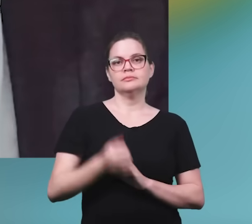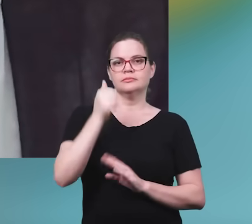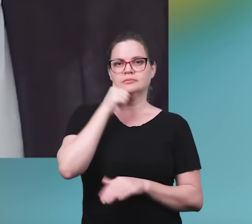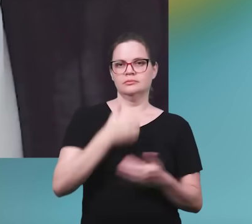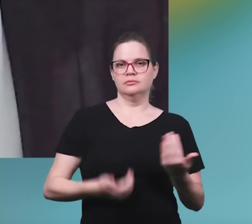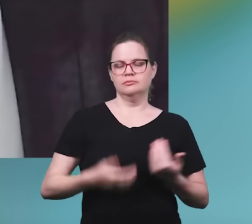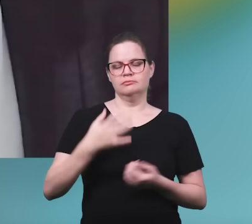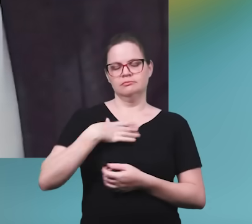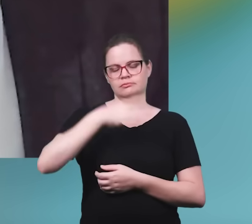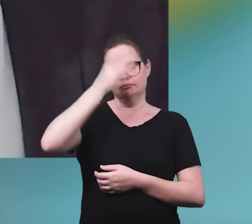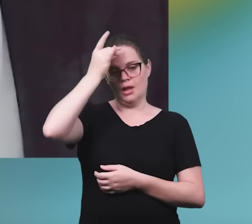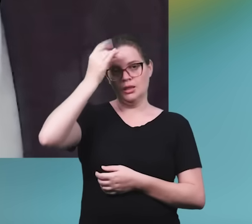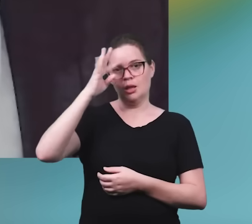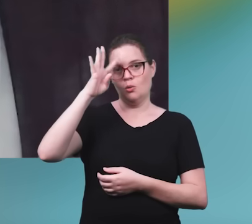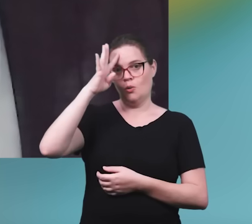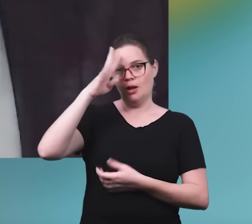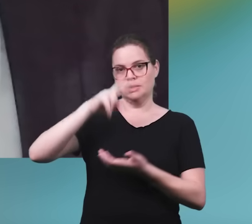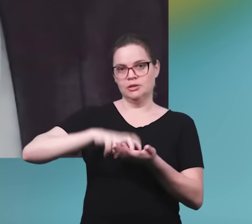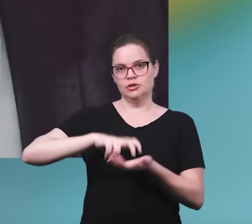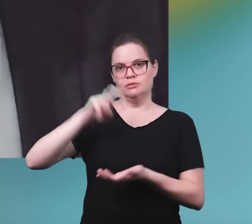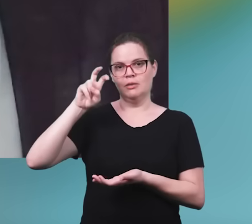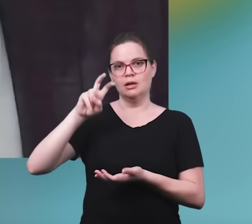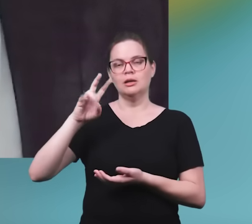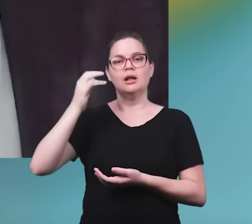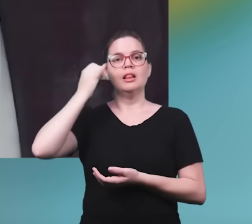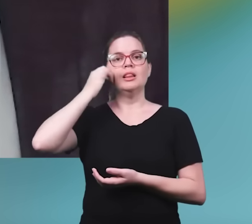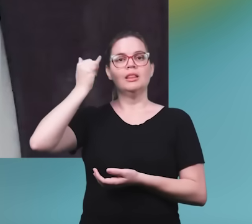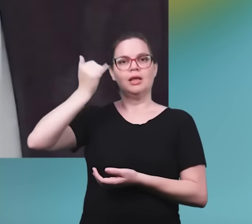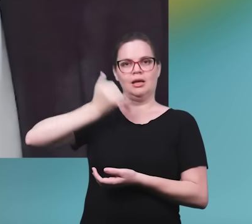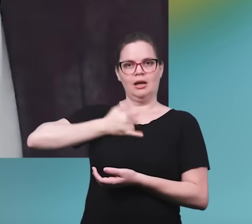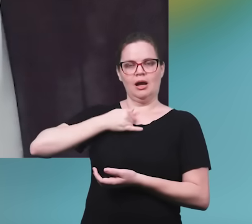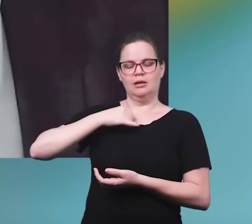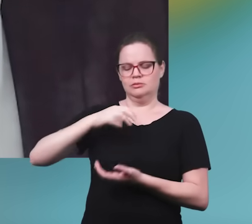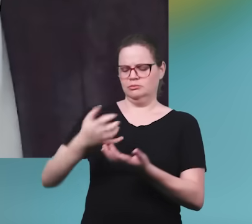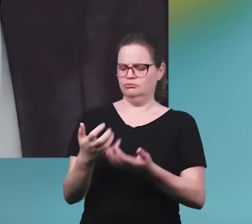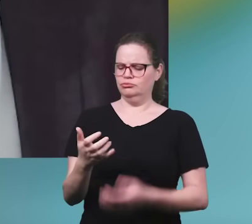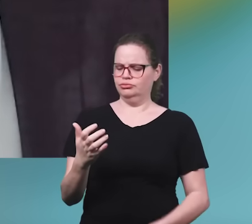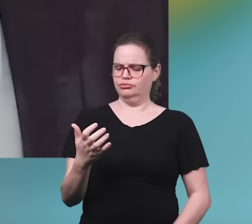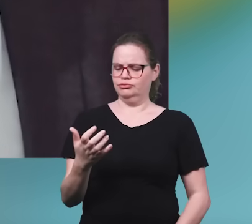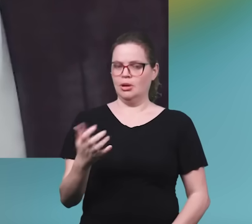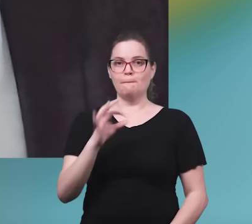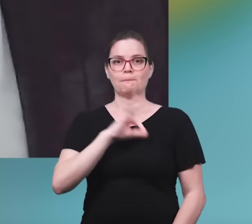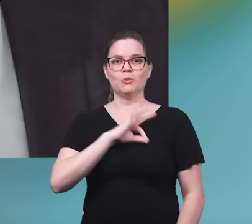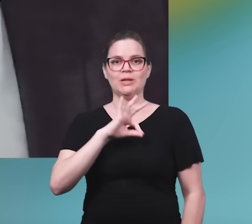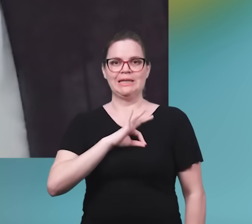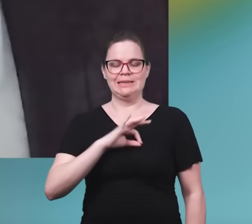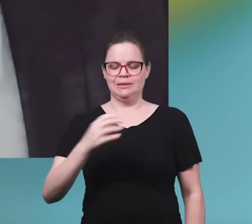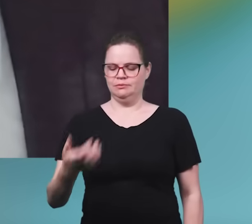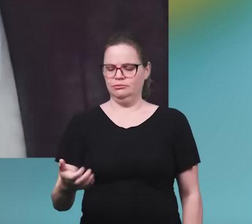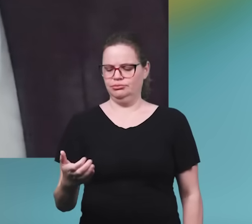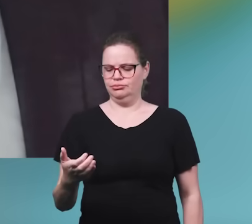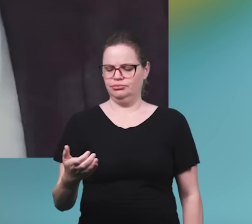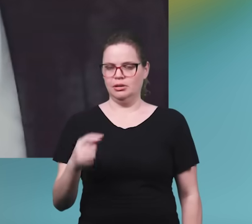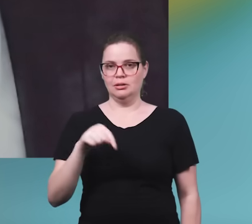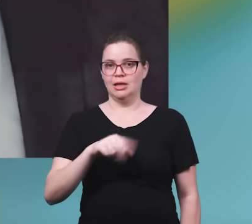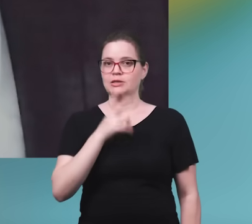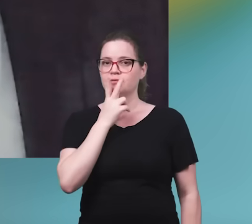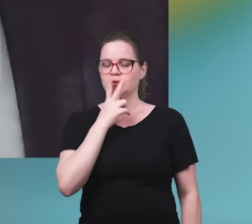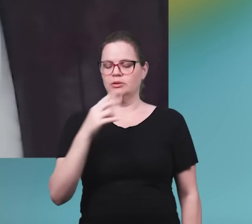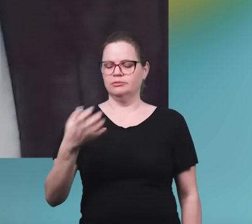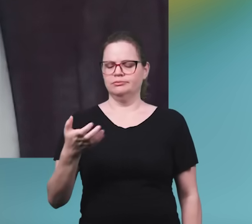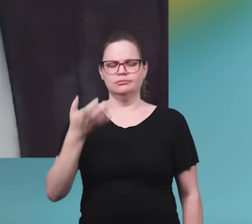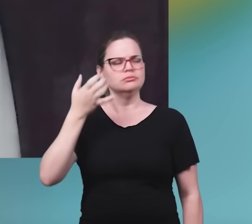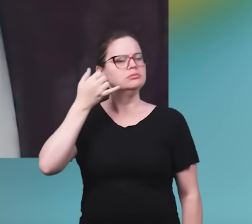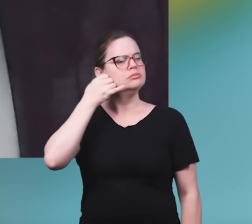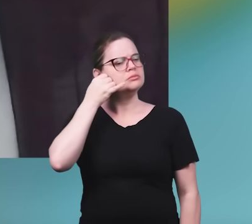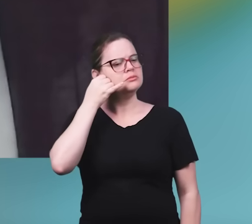ela. E na quarta-feira pela manhã, essa irmã recebe um telefonema. A polícia militar do município da